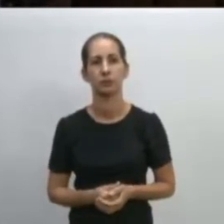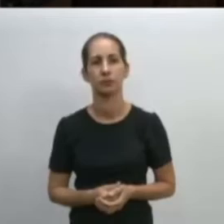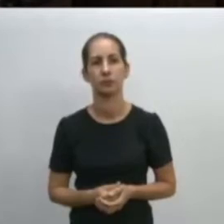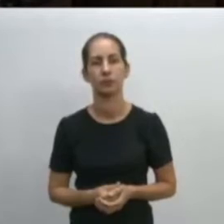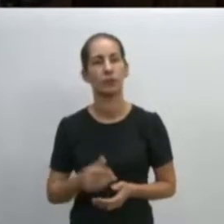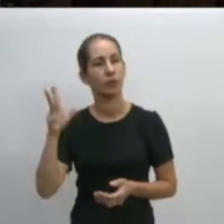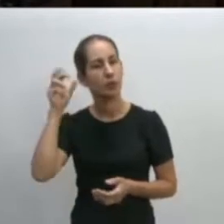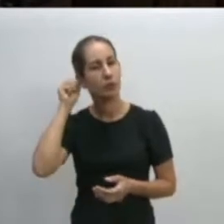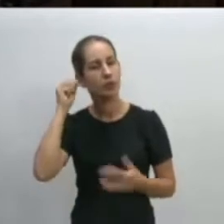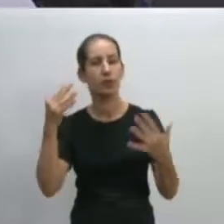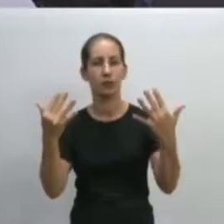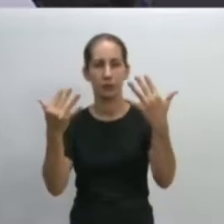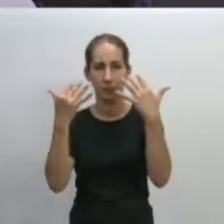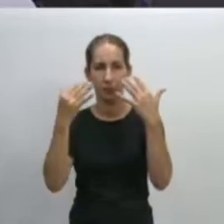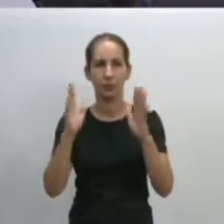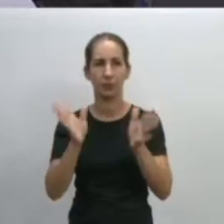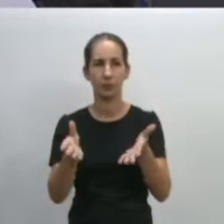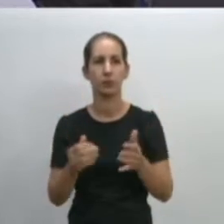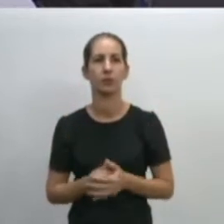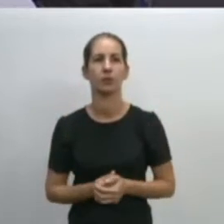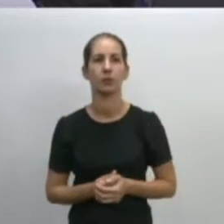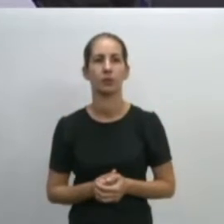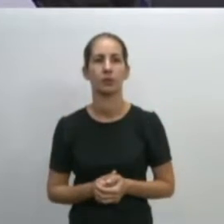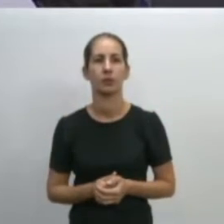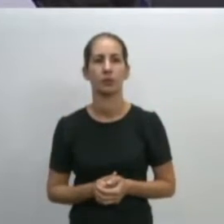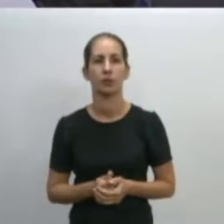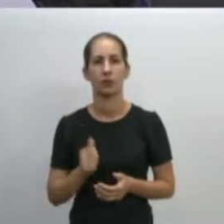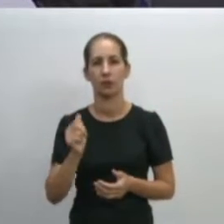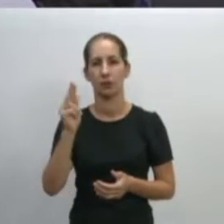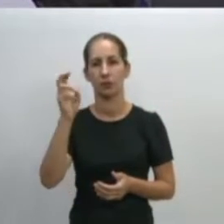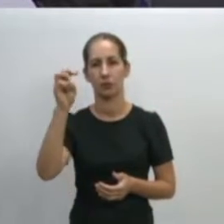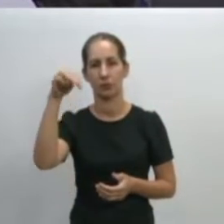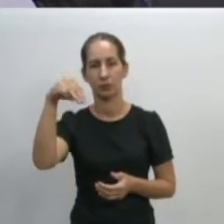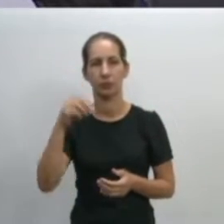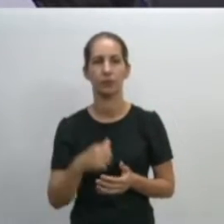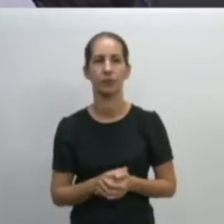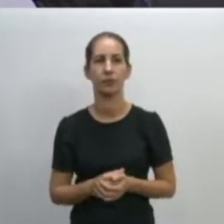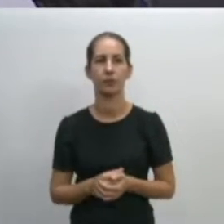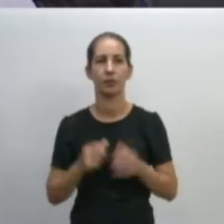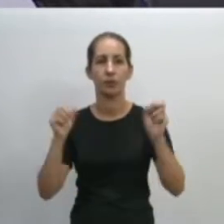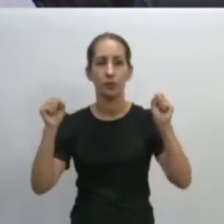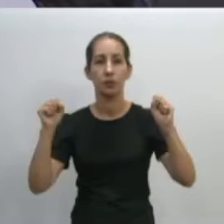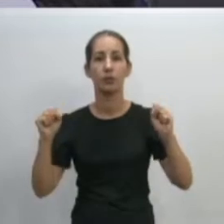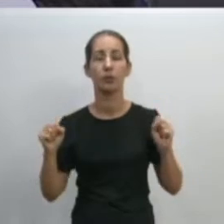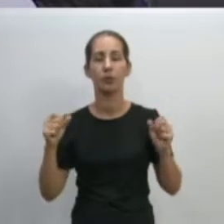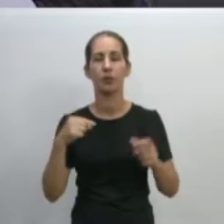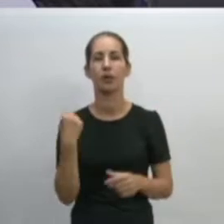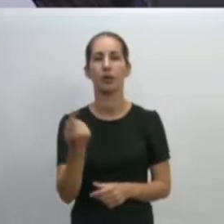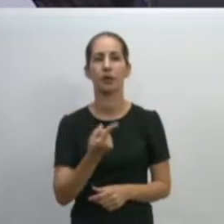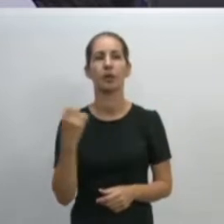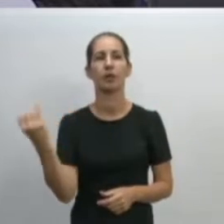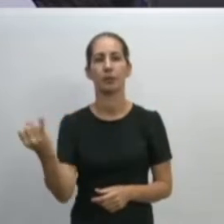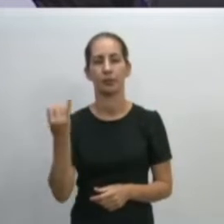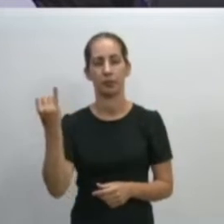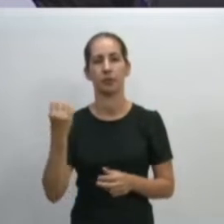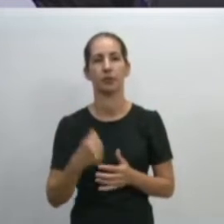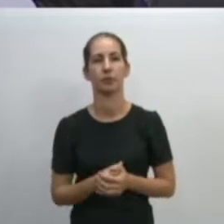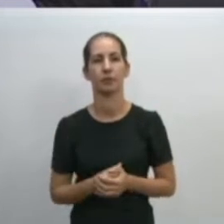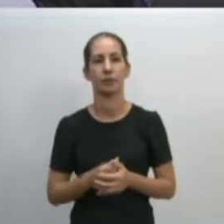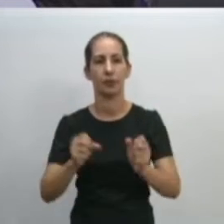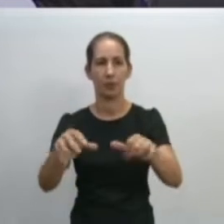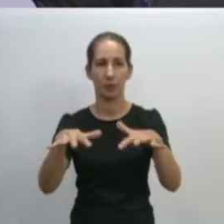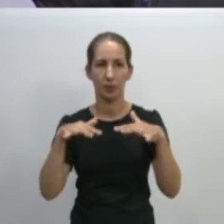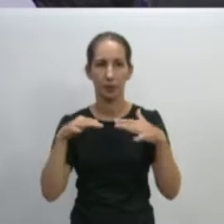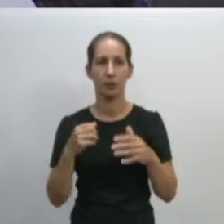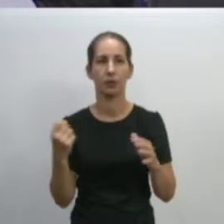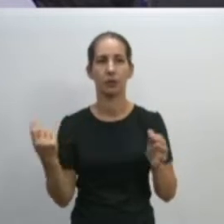eu ouvi atentamente agora a fala do vereador Anderson. Eu quero dar um testemunho aqui, acho muito importante, ao plenário,